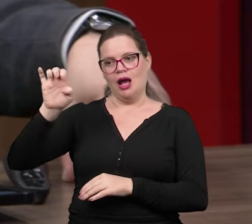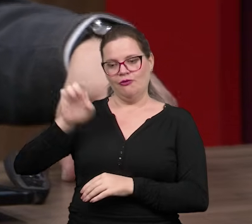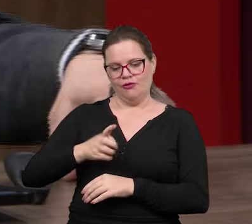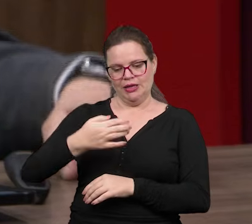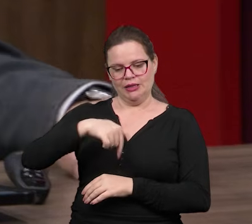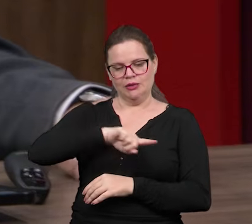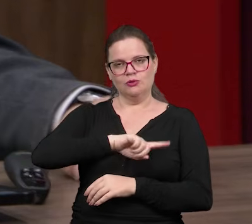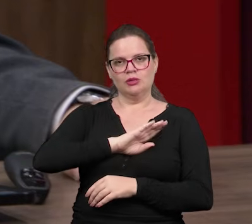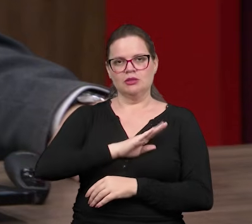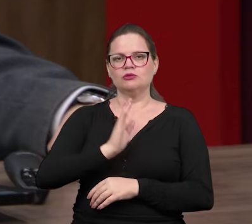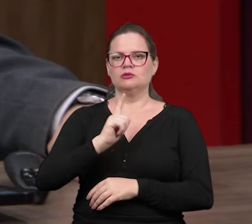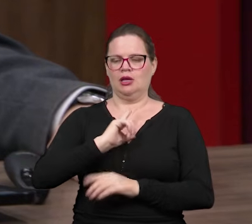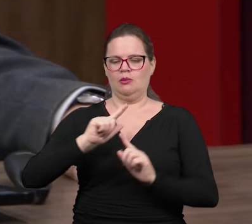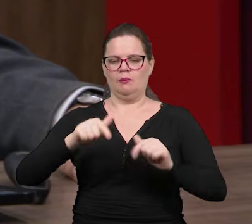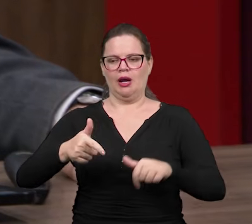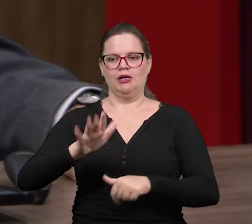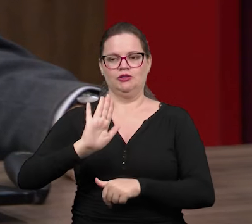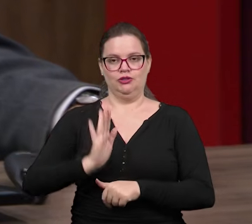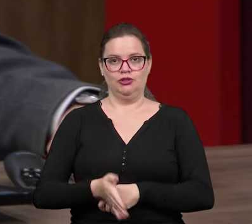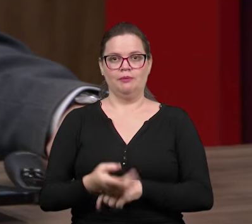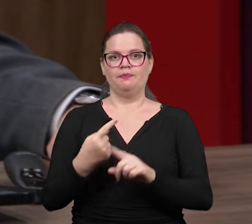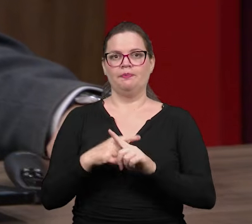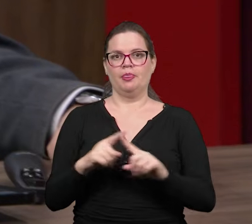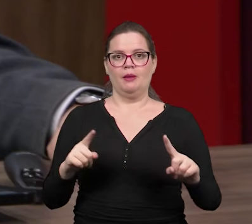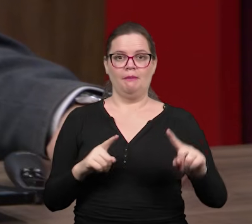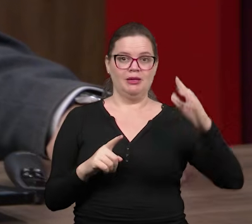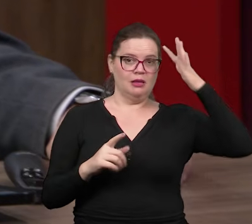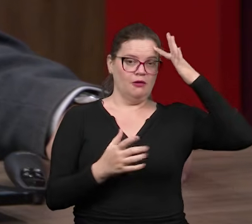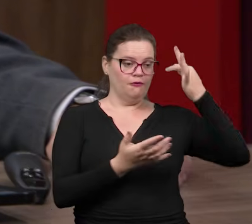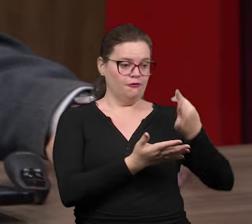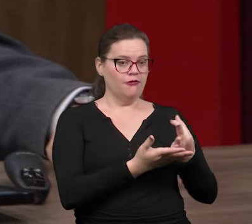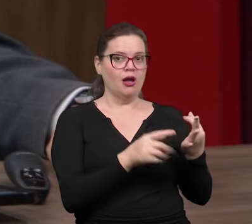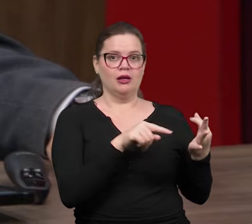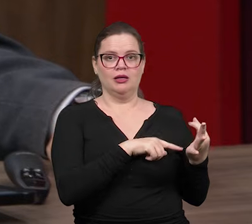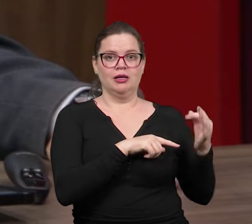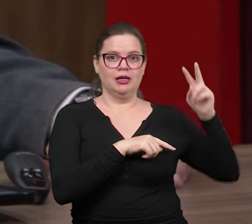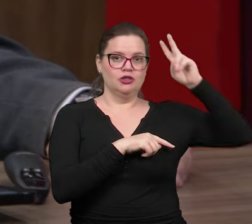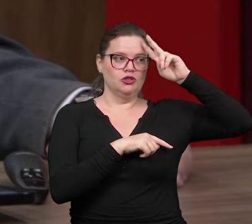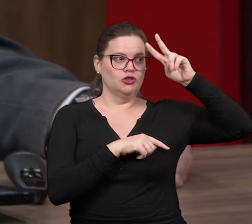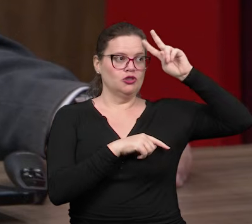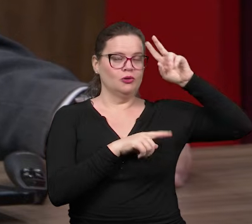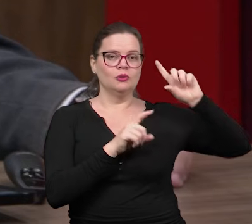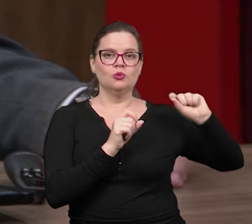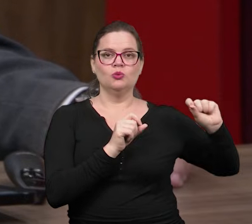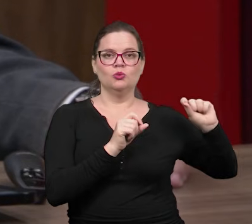mas também toda essa denominada fé histórica, que são